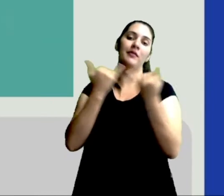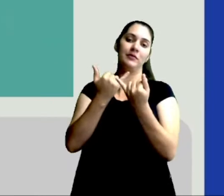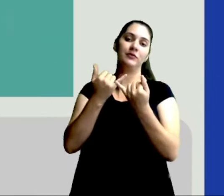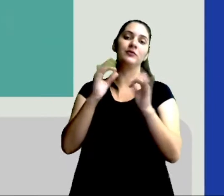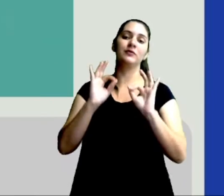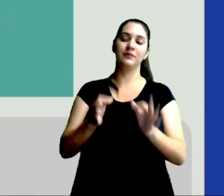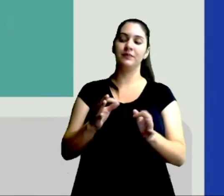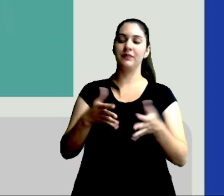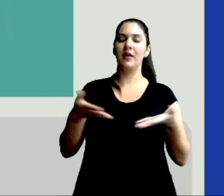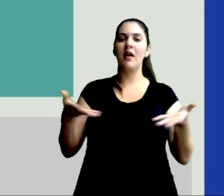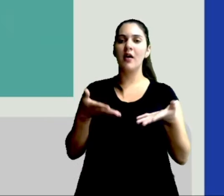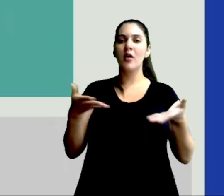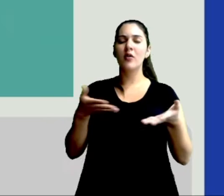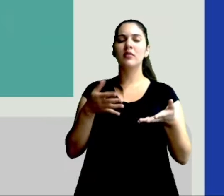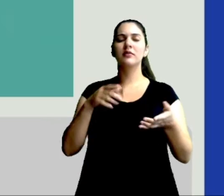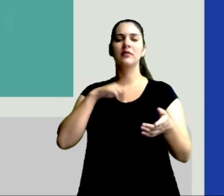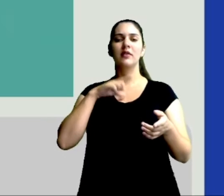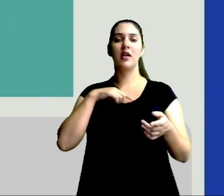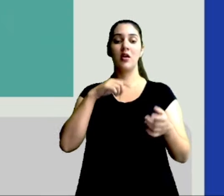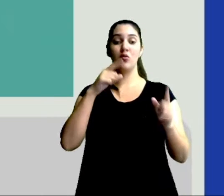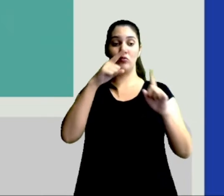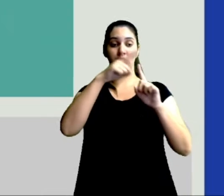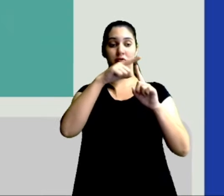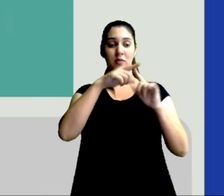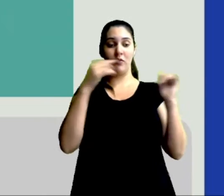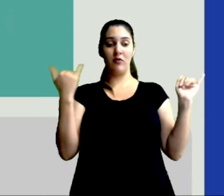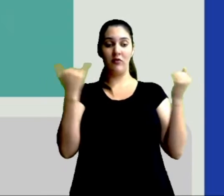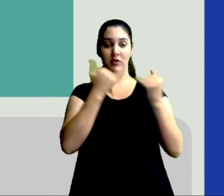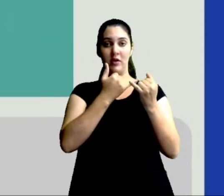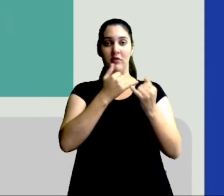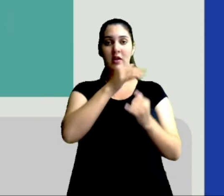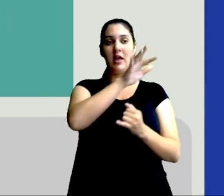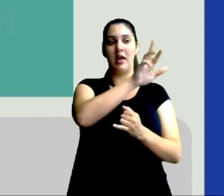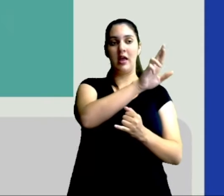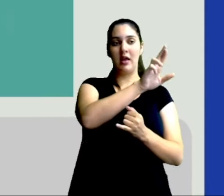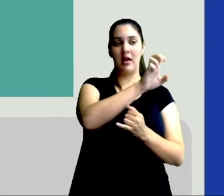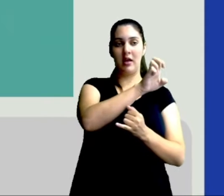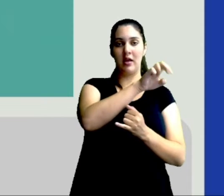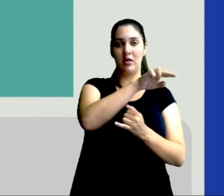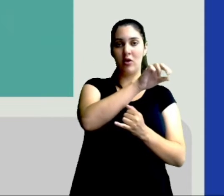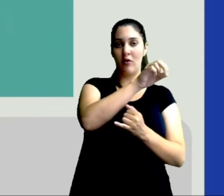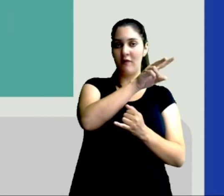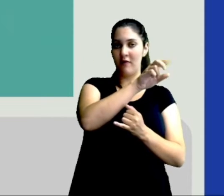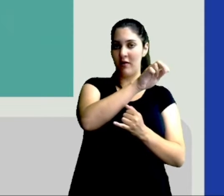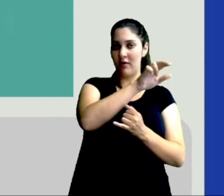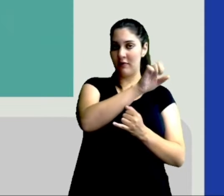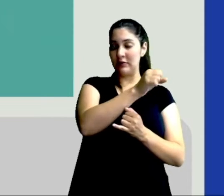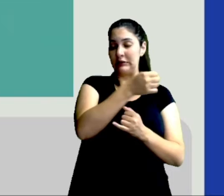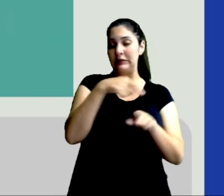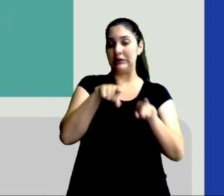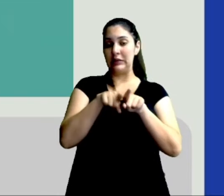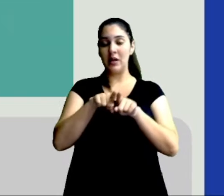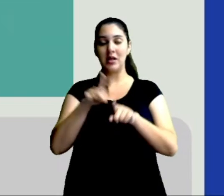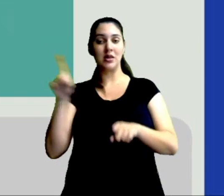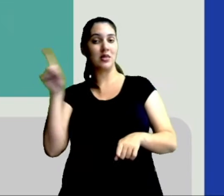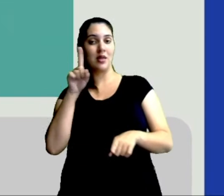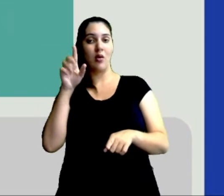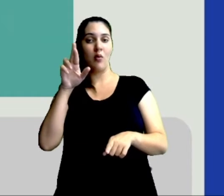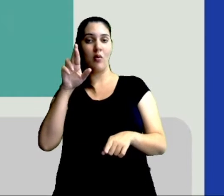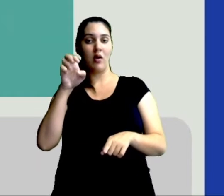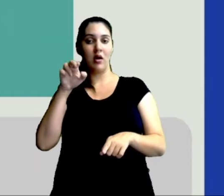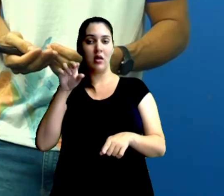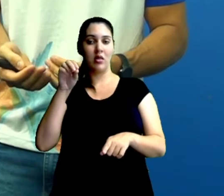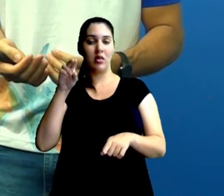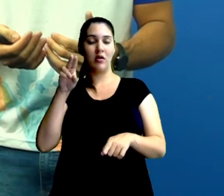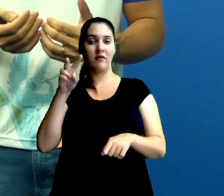E então nós chegamos à questão das fontes de energia que são renováveis e aquelas que não são renováveis. Como o próprio